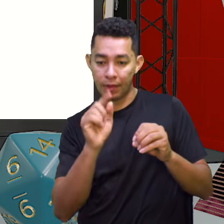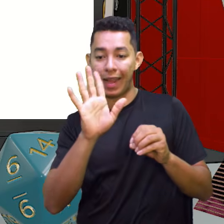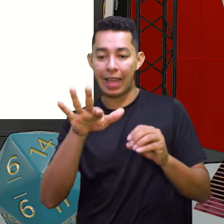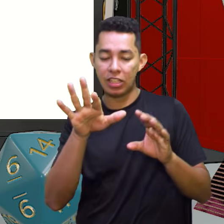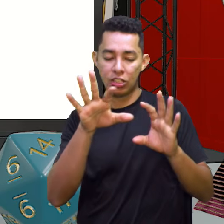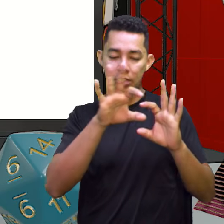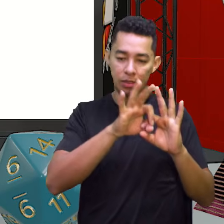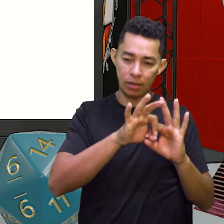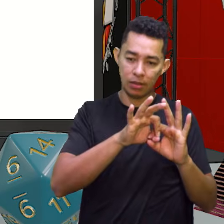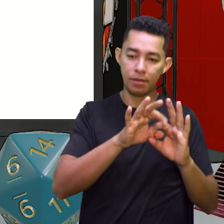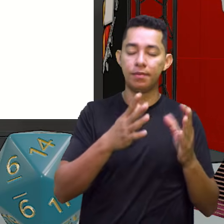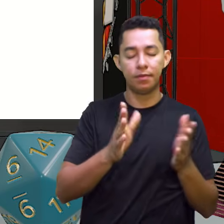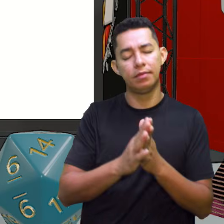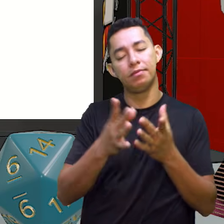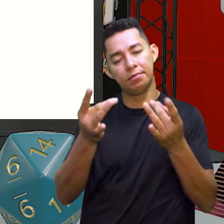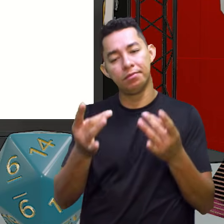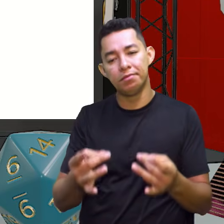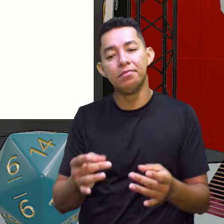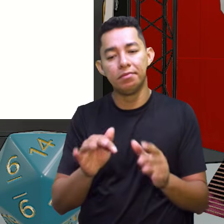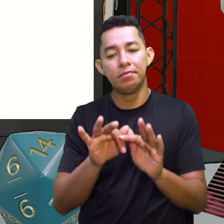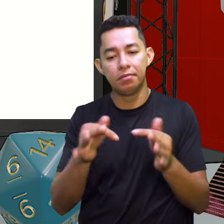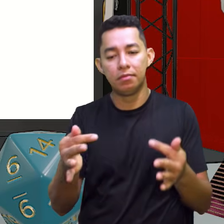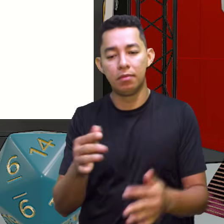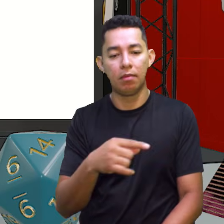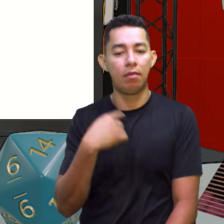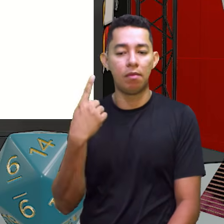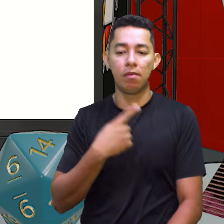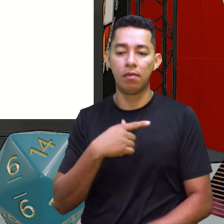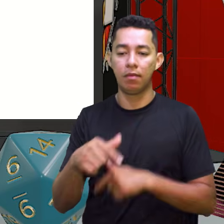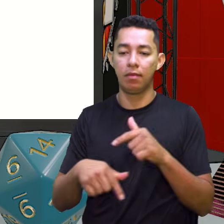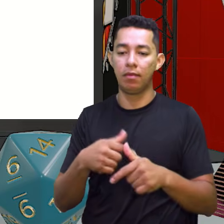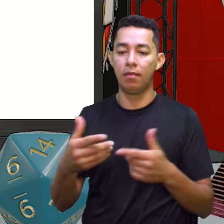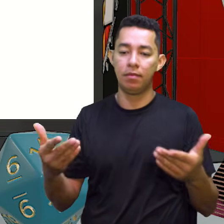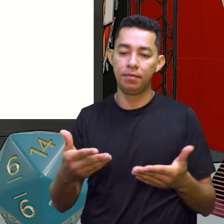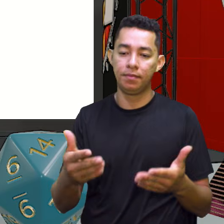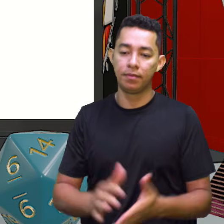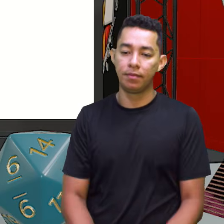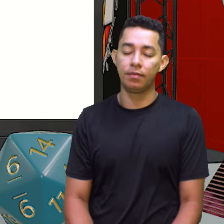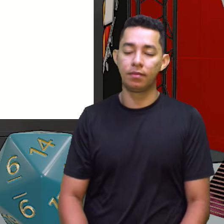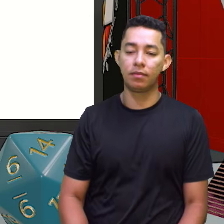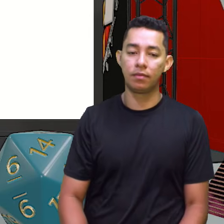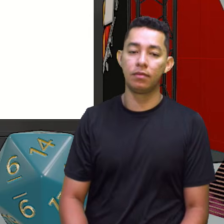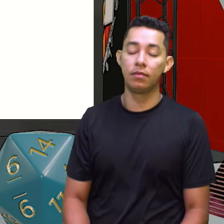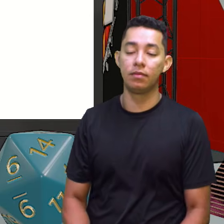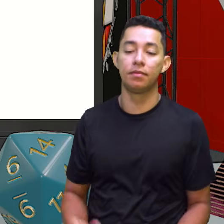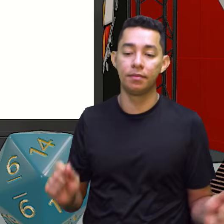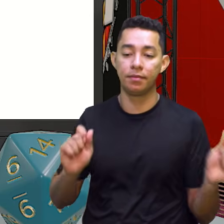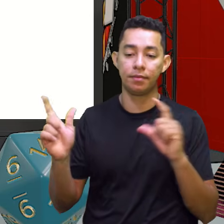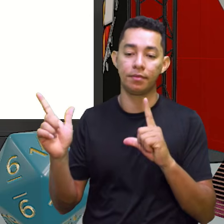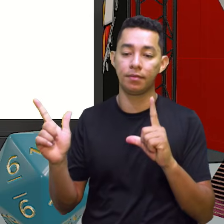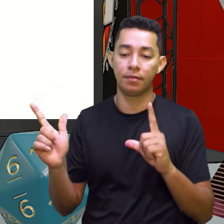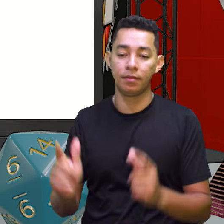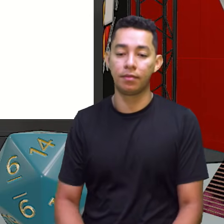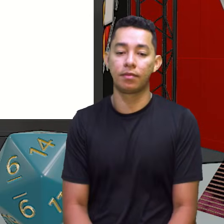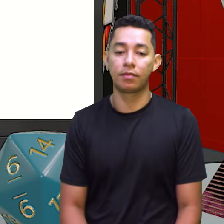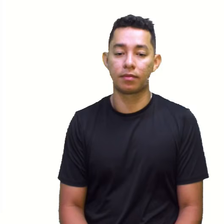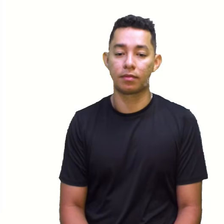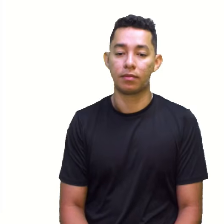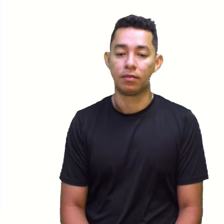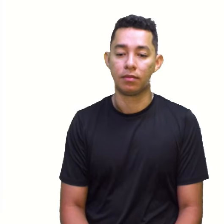secante. Então, são esses detalhezinhos simples que nós vamos trabalhar agora. Então, na telinha,